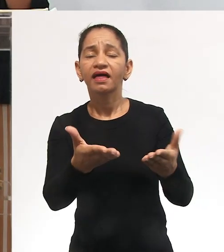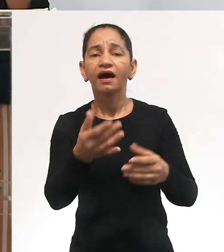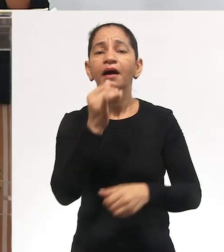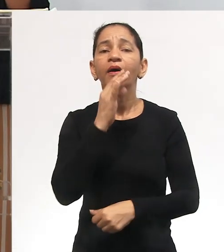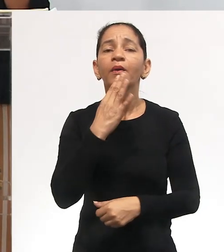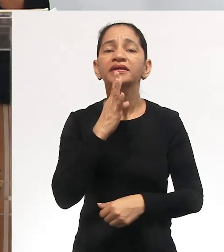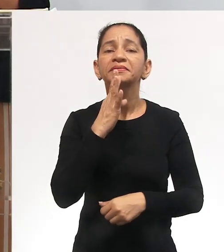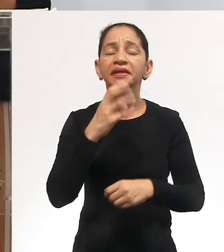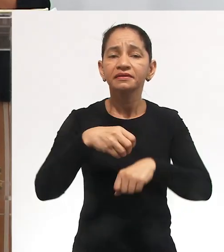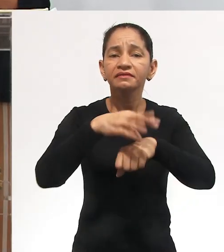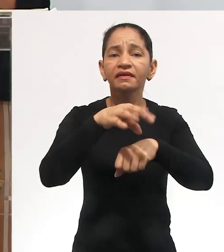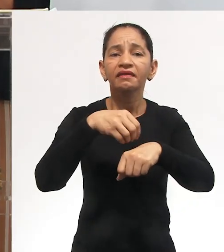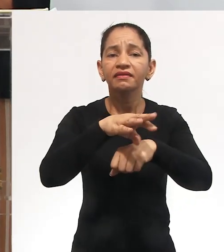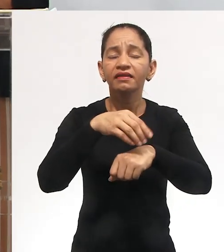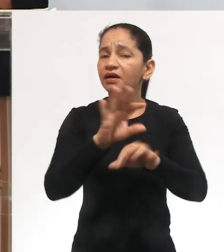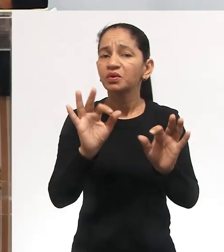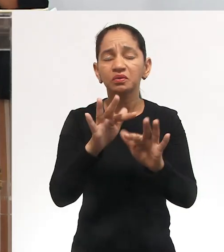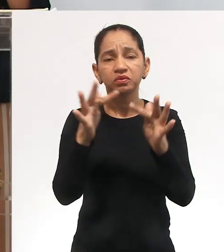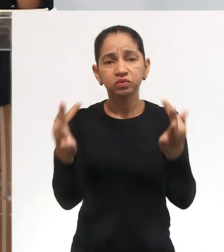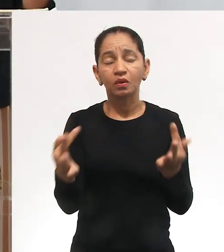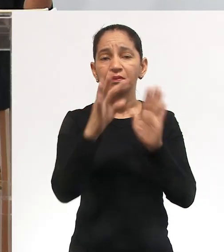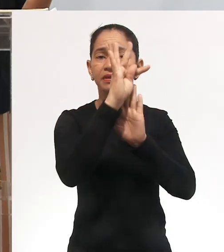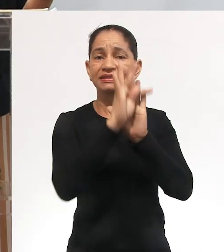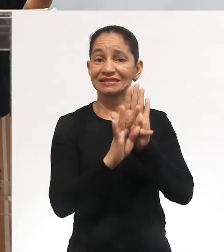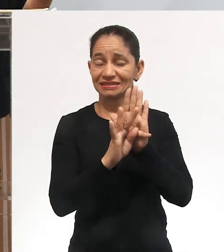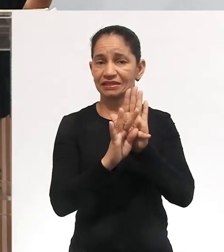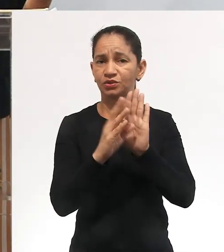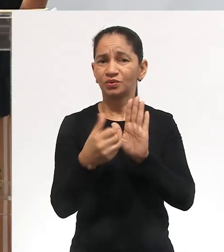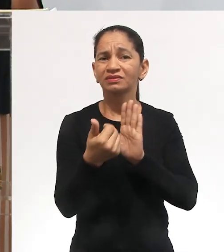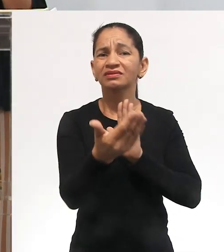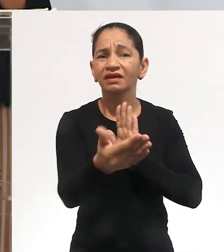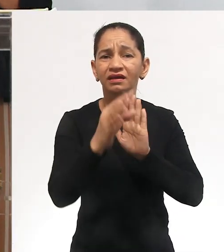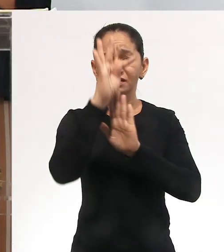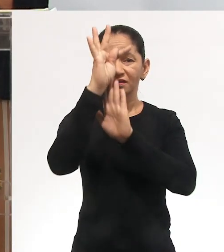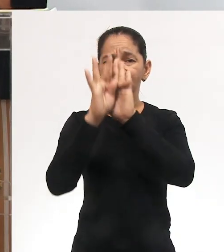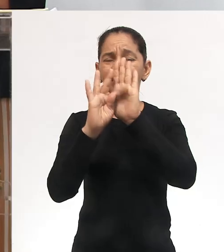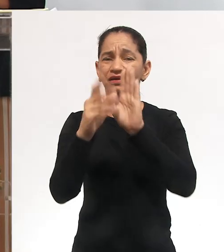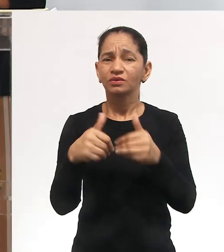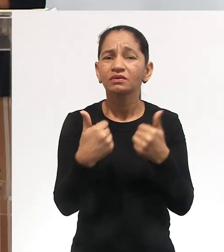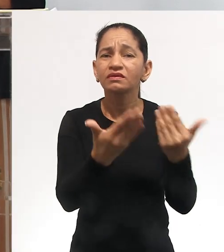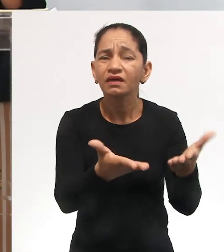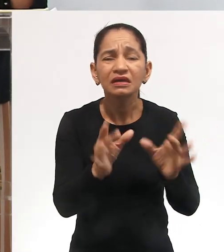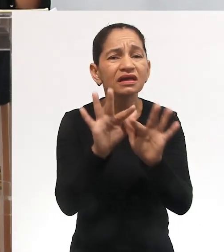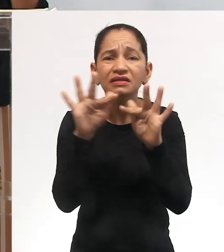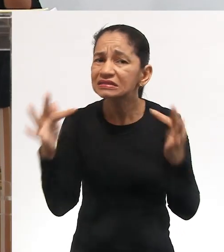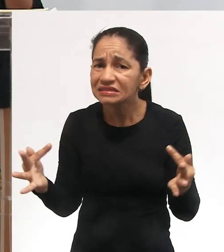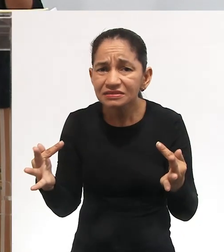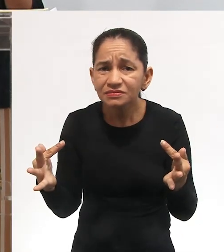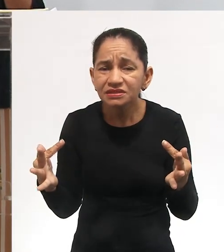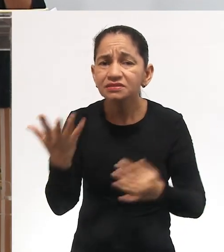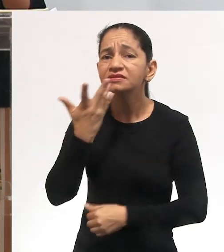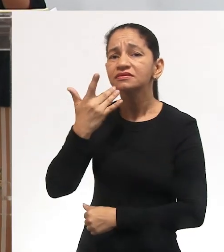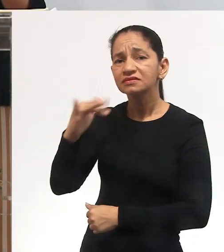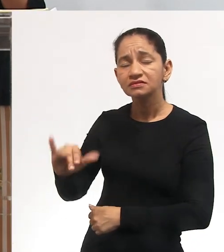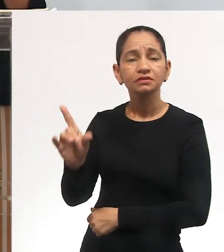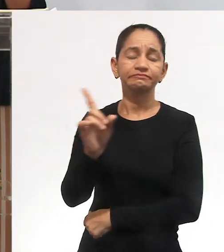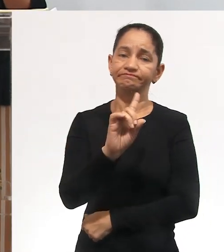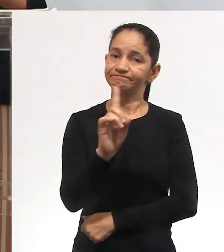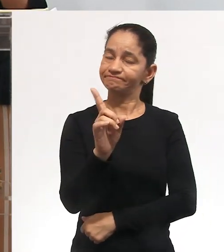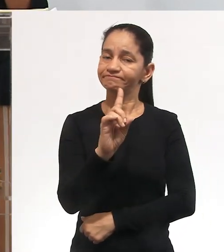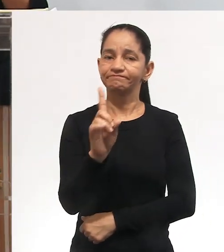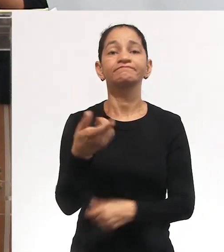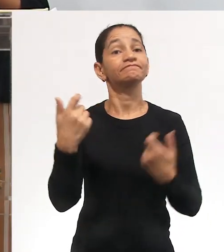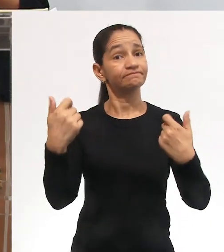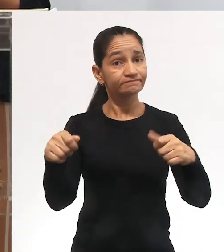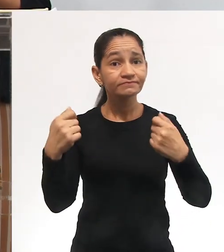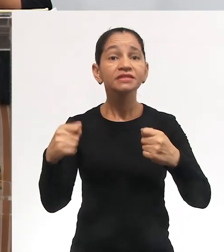dizer assim, né, entre o texto e o estudante, entre o texto e a criança. Não, ele